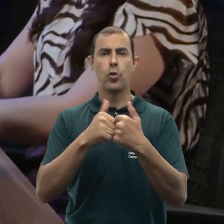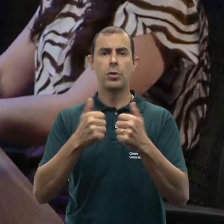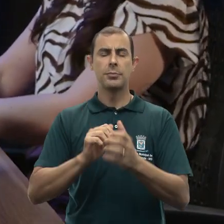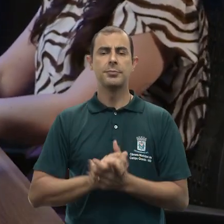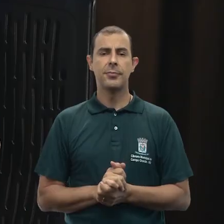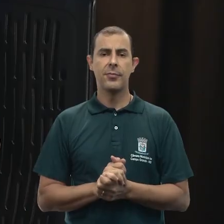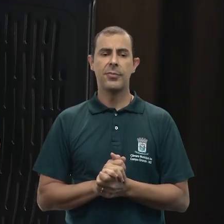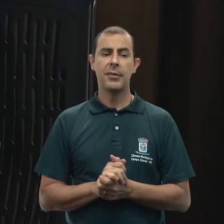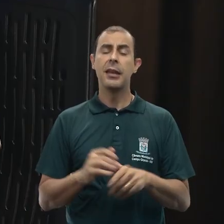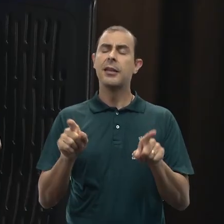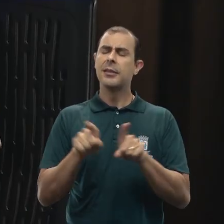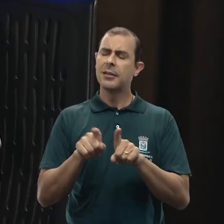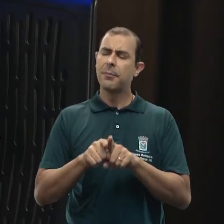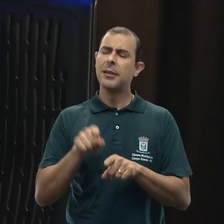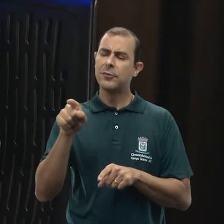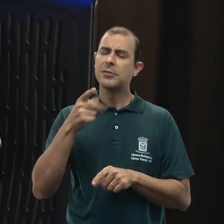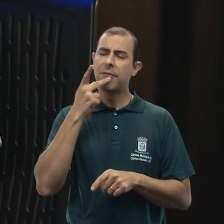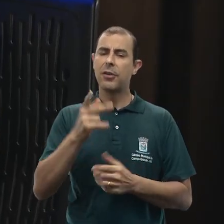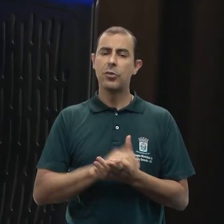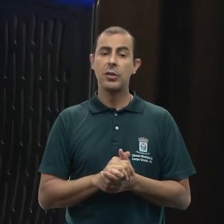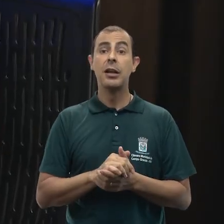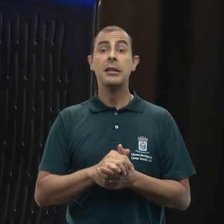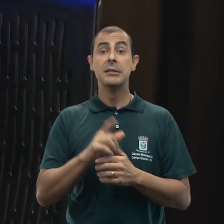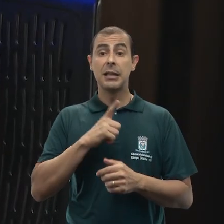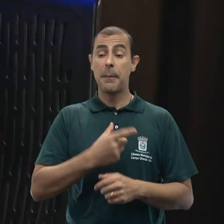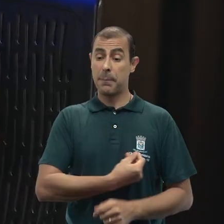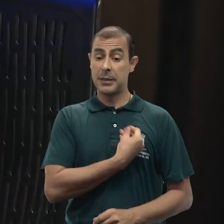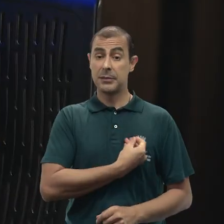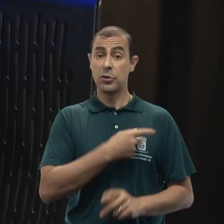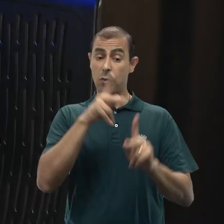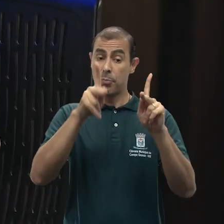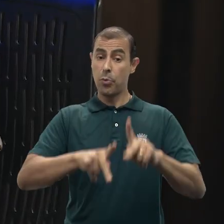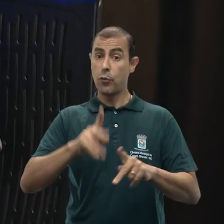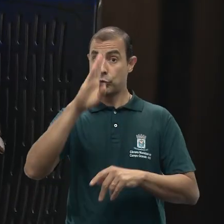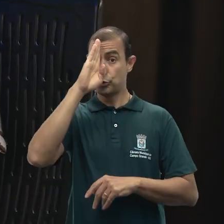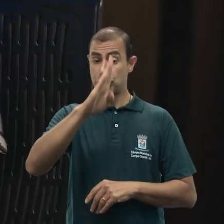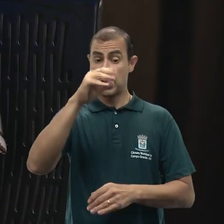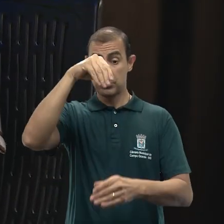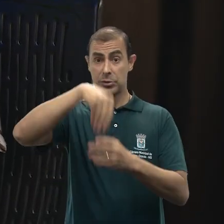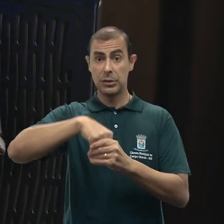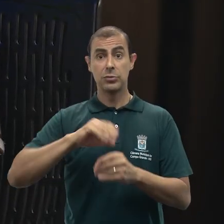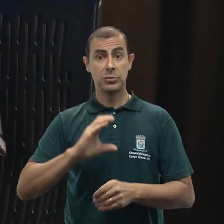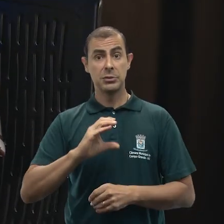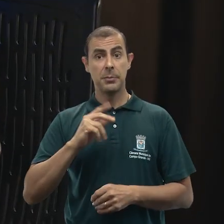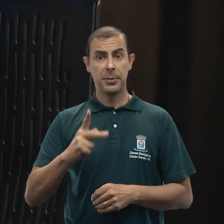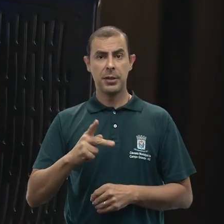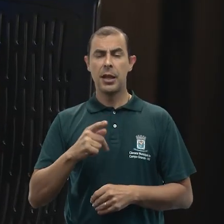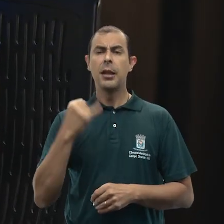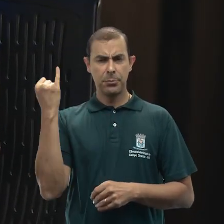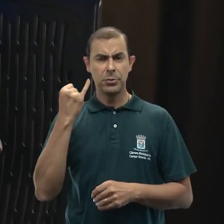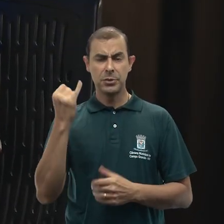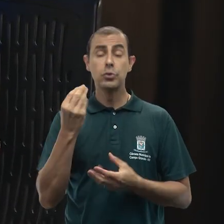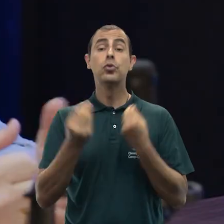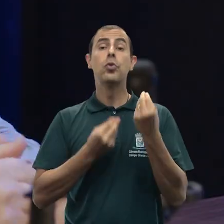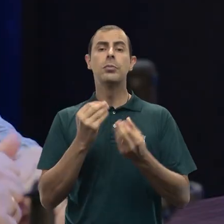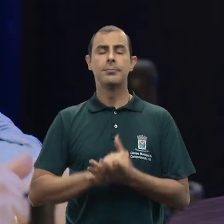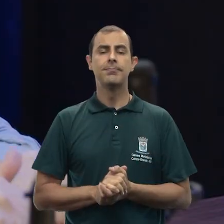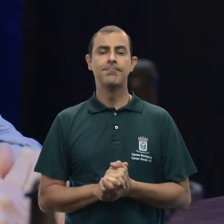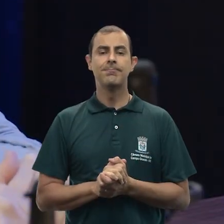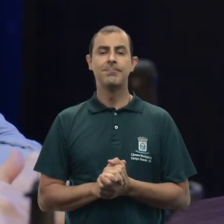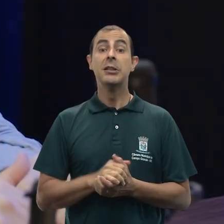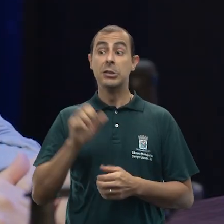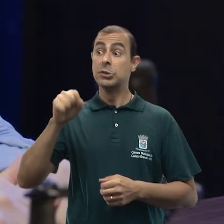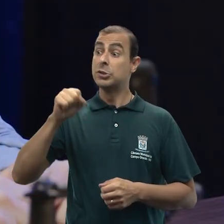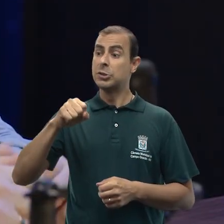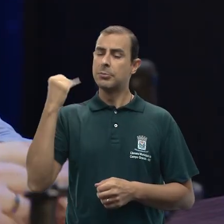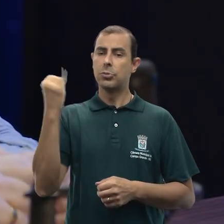você citou, também tem a participação da população direta nesse processo. Qual que é a importância disso, Maico? Valida o